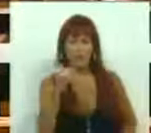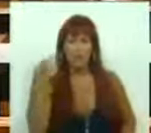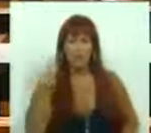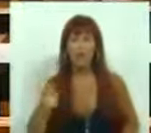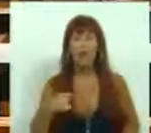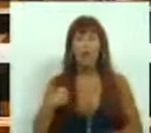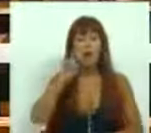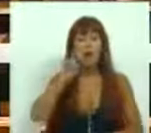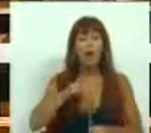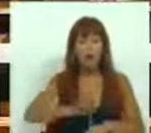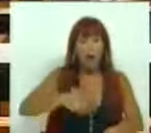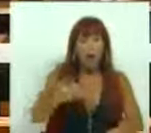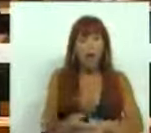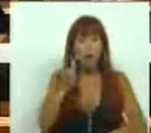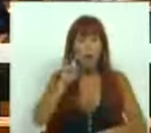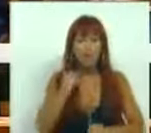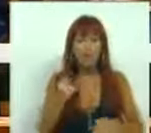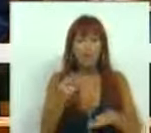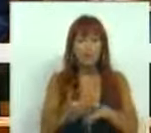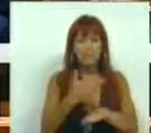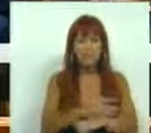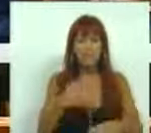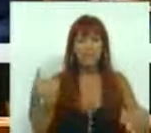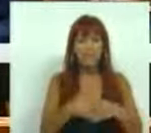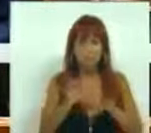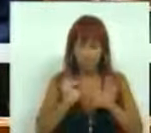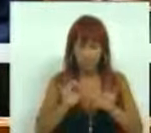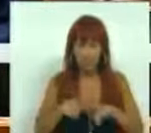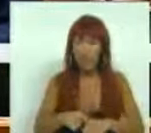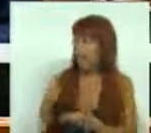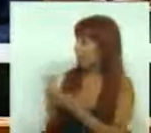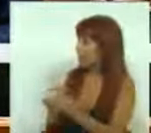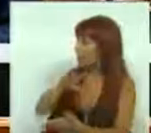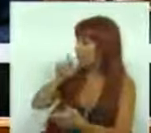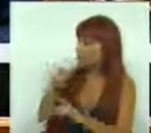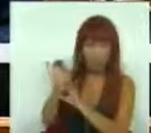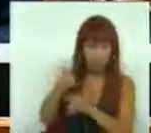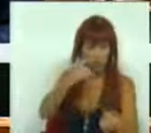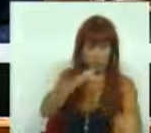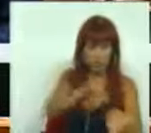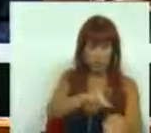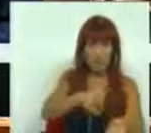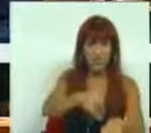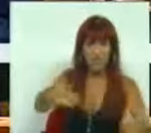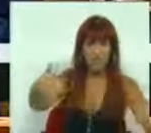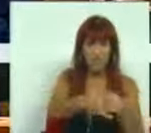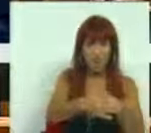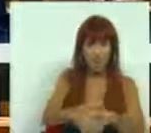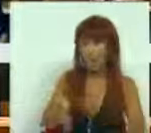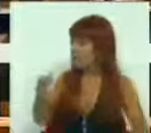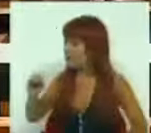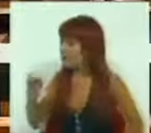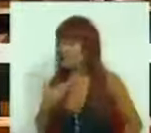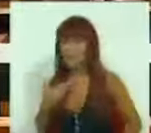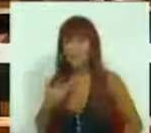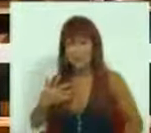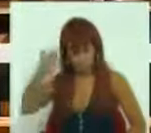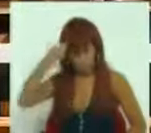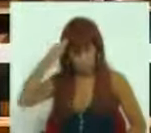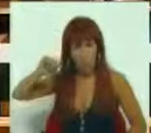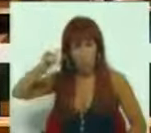que preconizava o reforço dos cuidados paliativos e o apoio às famílias que cuidam de doentes terminais, o PSD tem